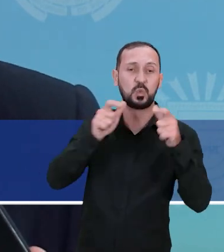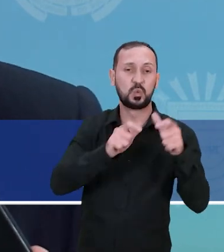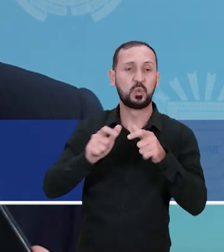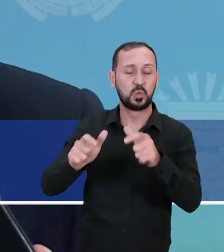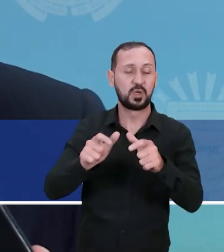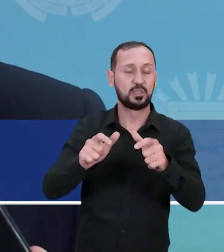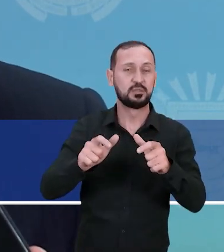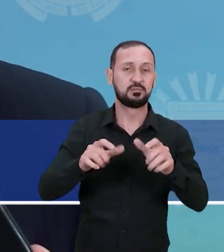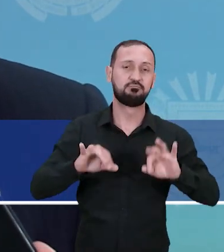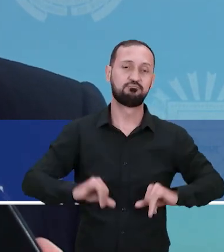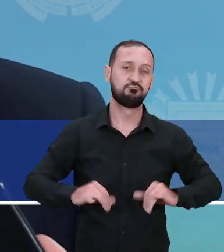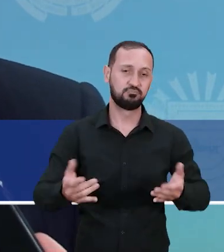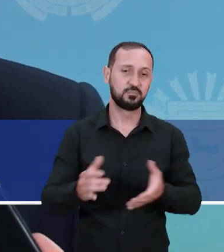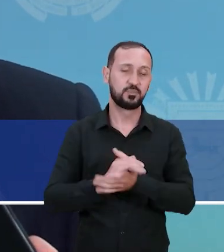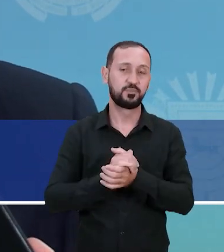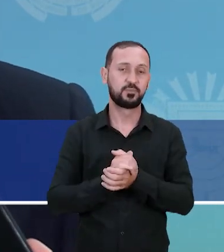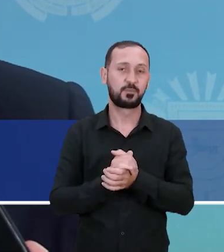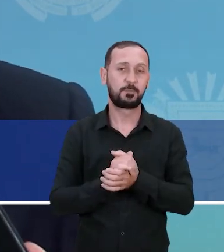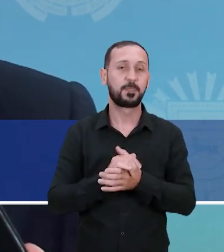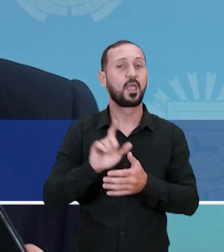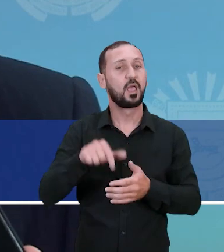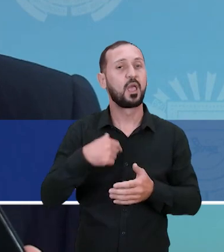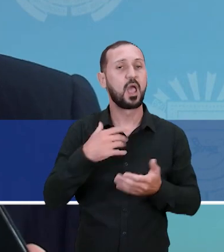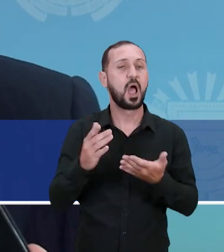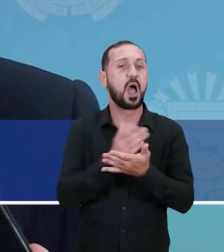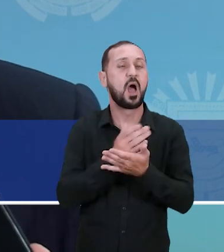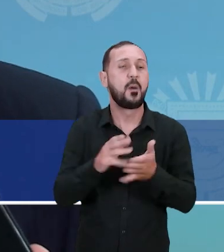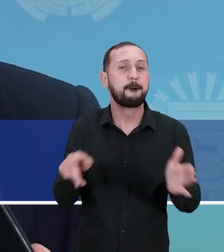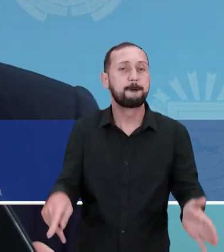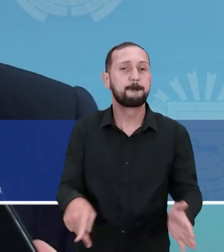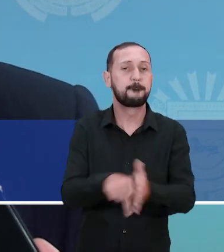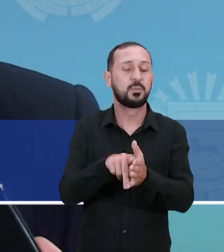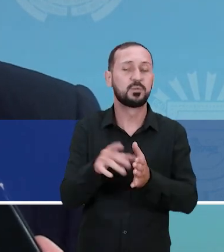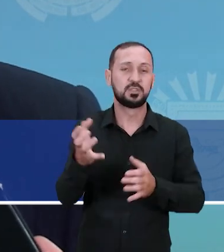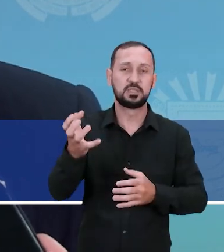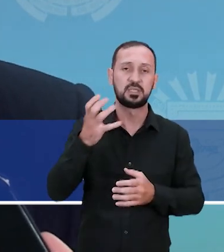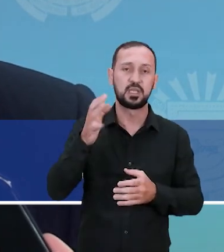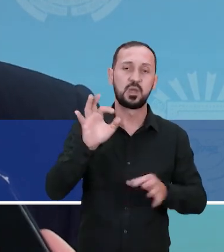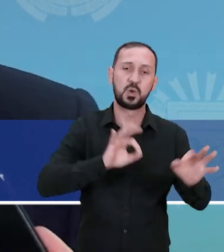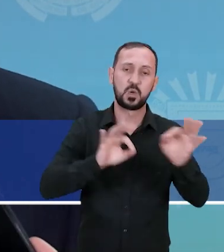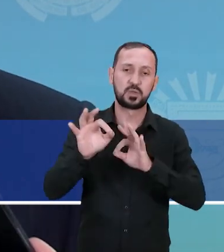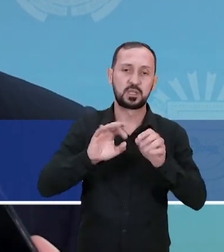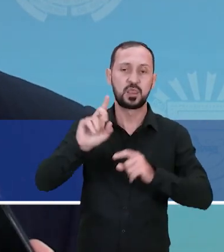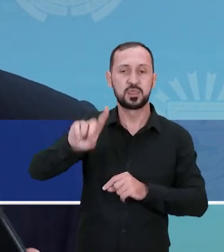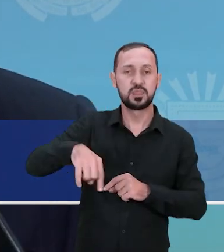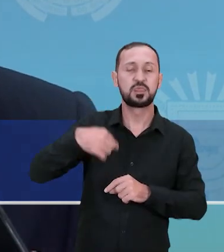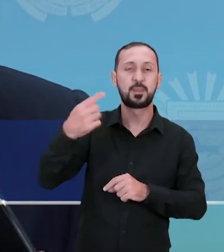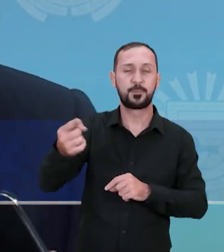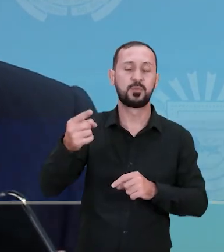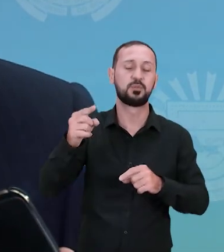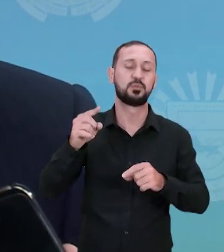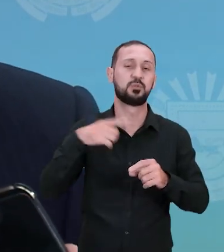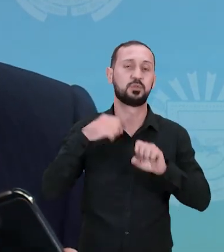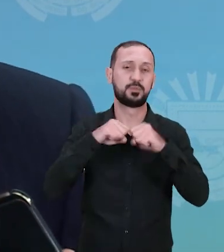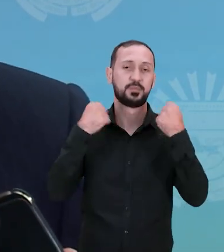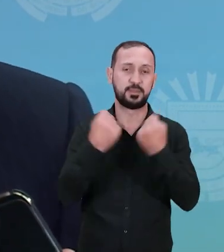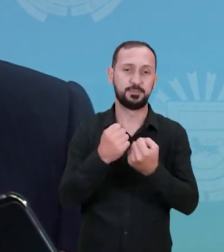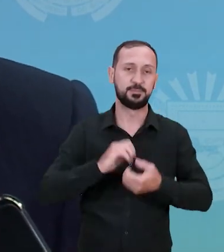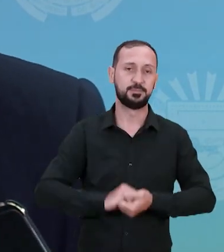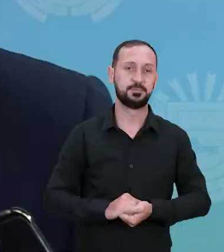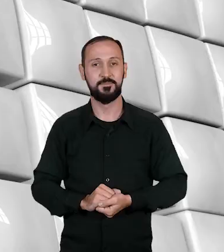outros bolsões de miséria. Então essas são algumas atividades que nós pretendemos realizar depois deste